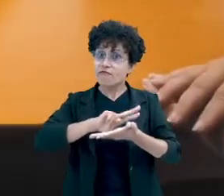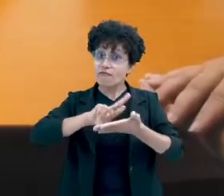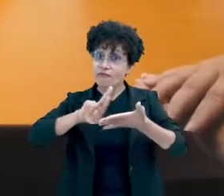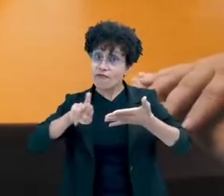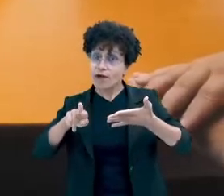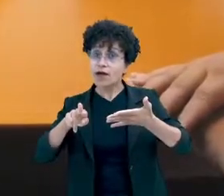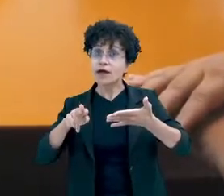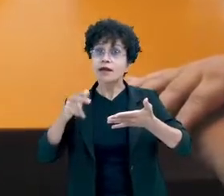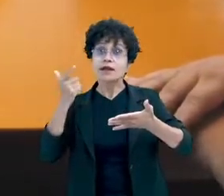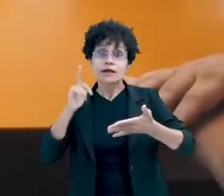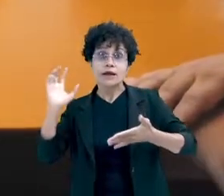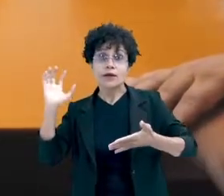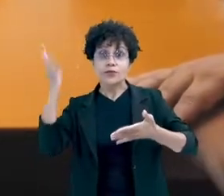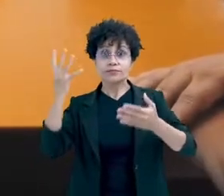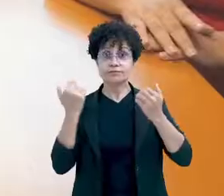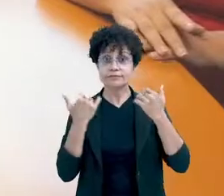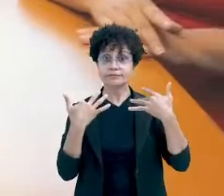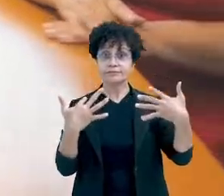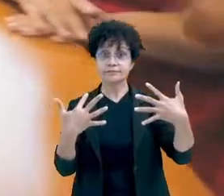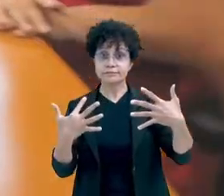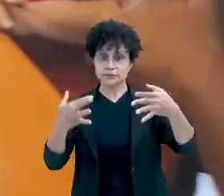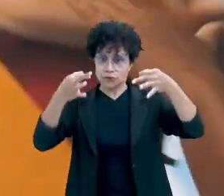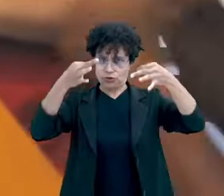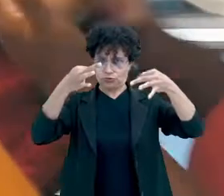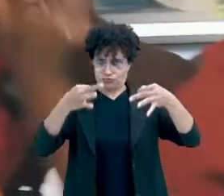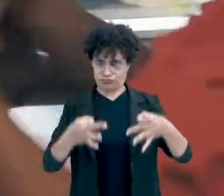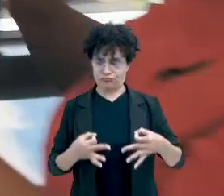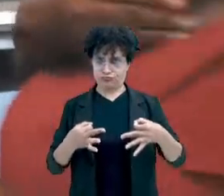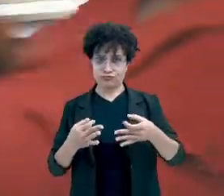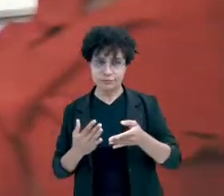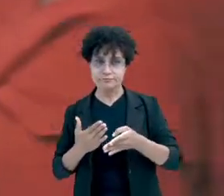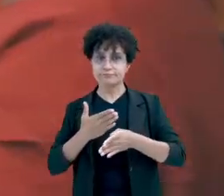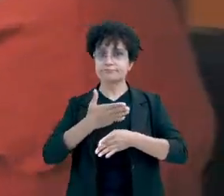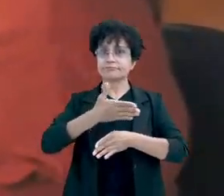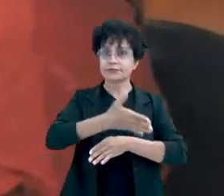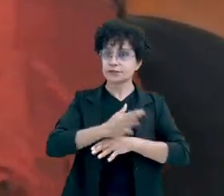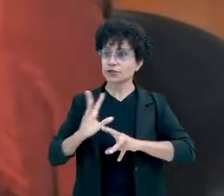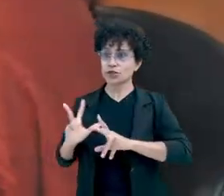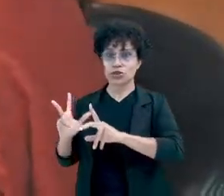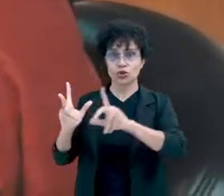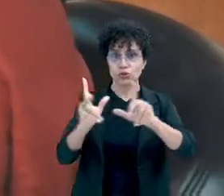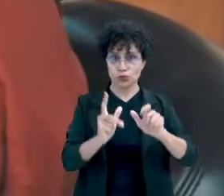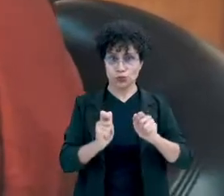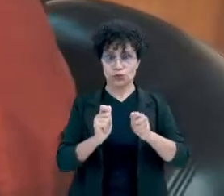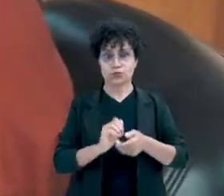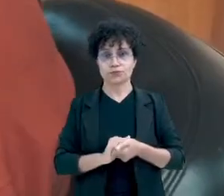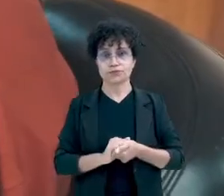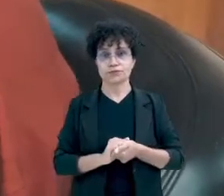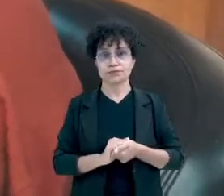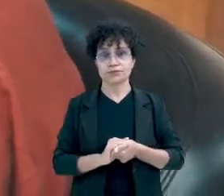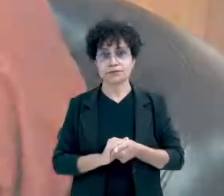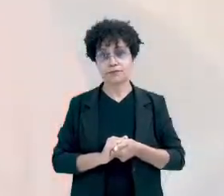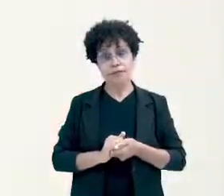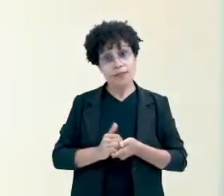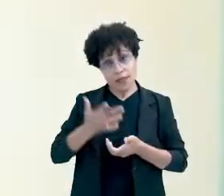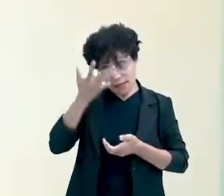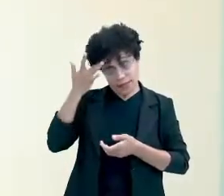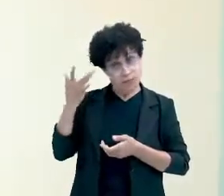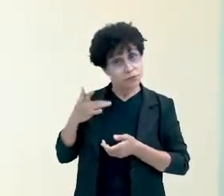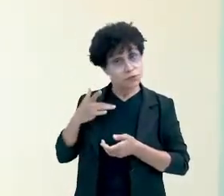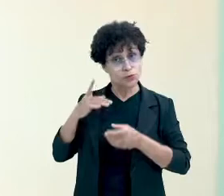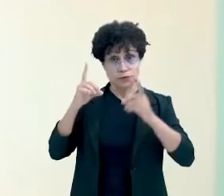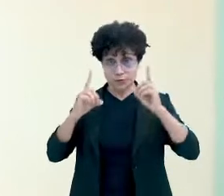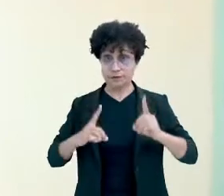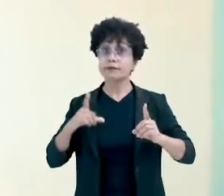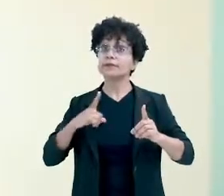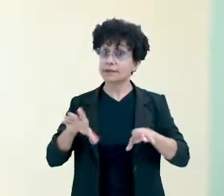realiza até audiências, garantindo que a justiça esteja acessível para todos. As pessoas